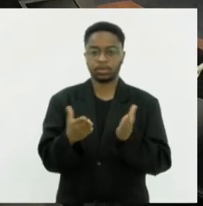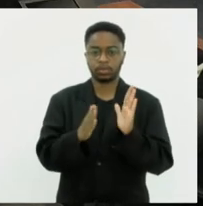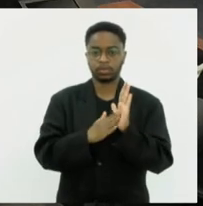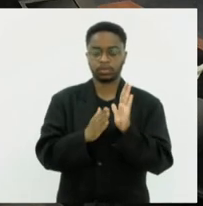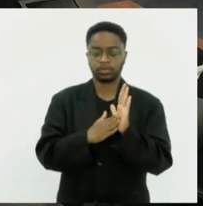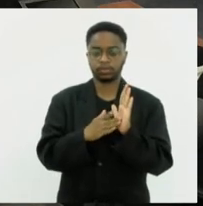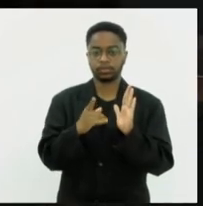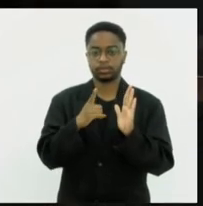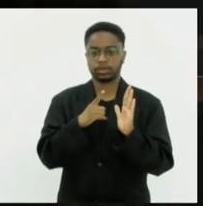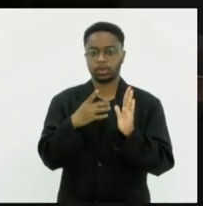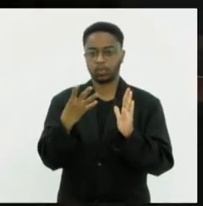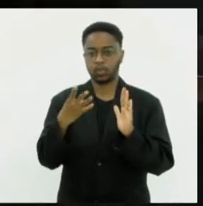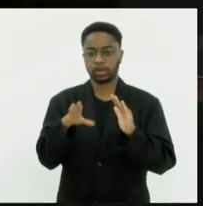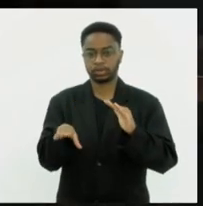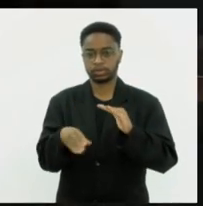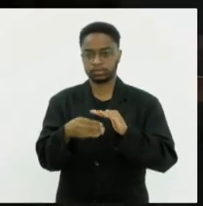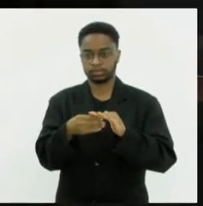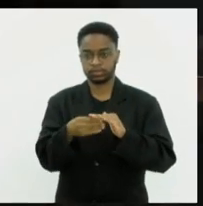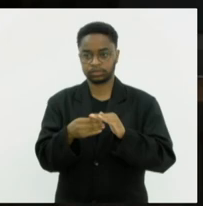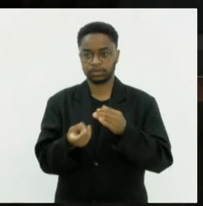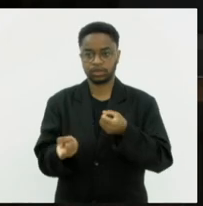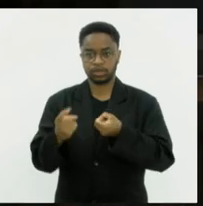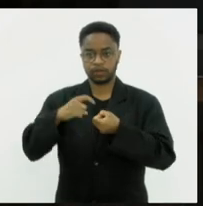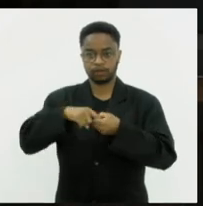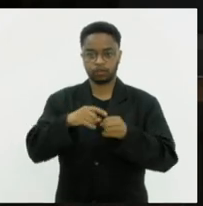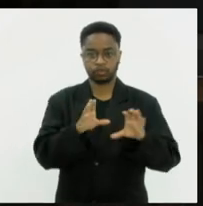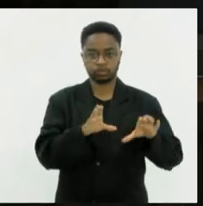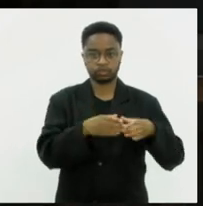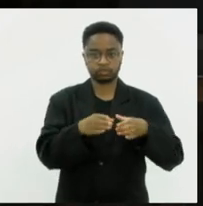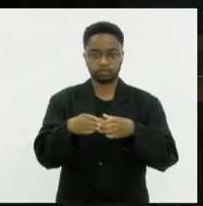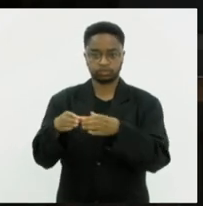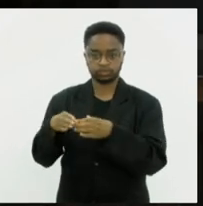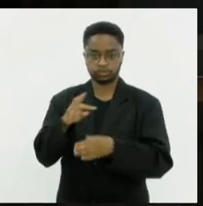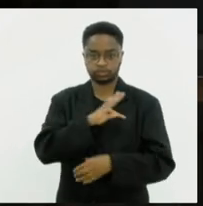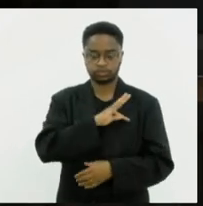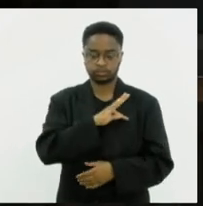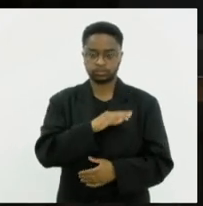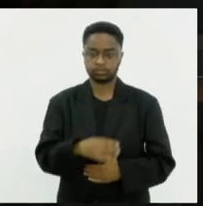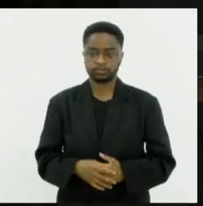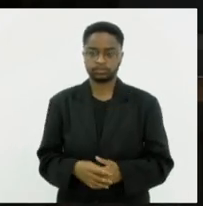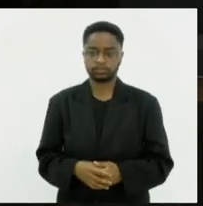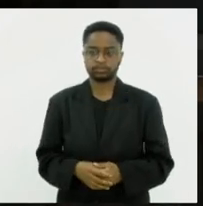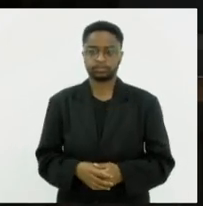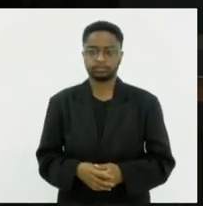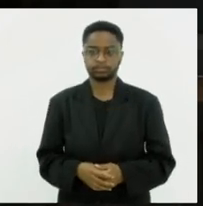proposta recebeu 4 emendas, retorna às comissões técnicas.